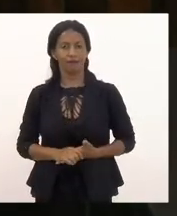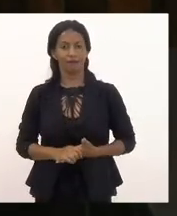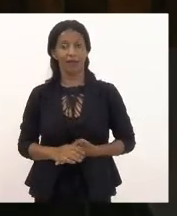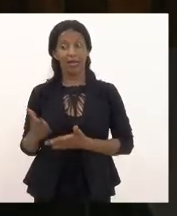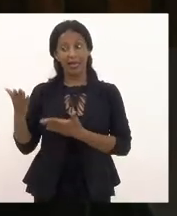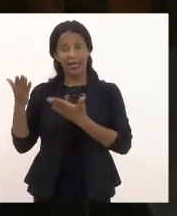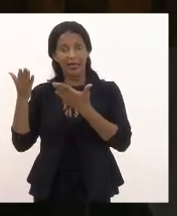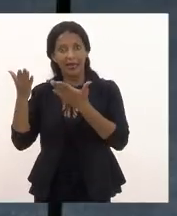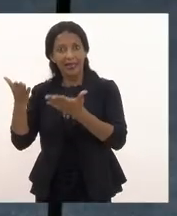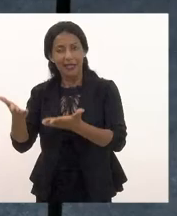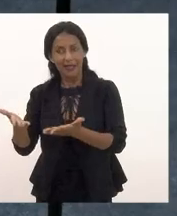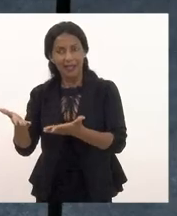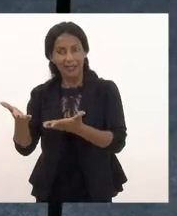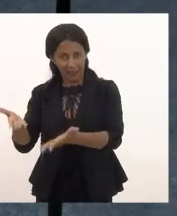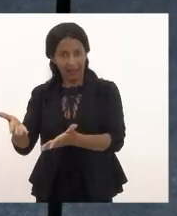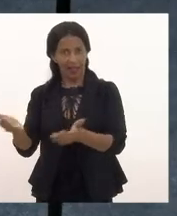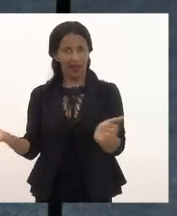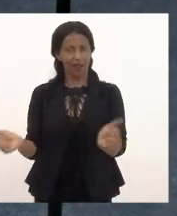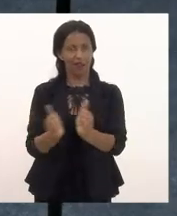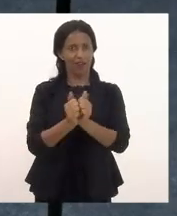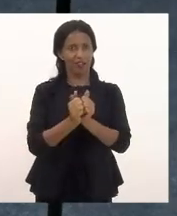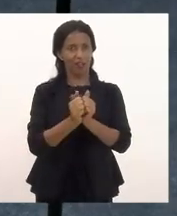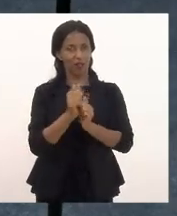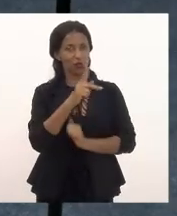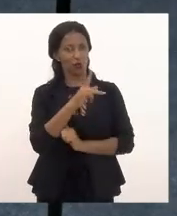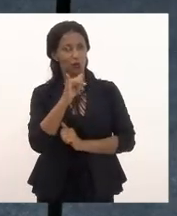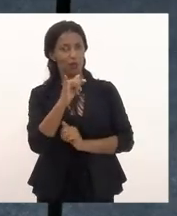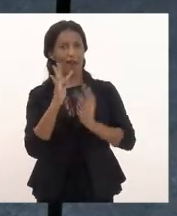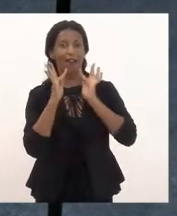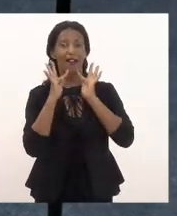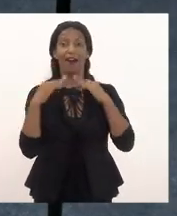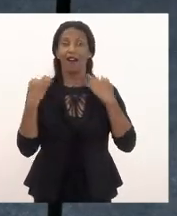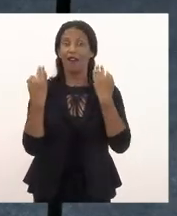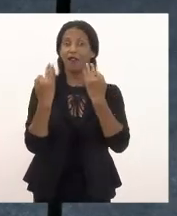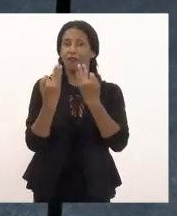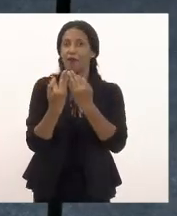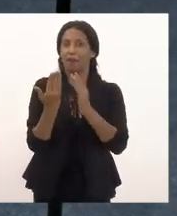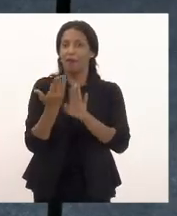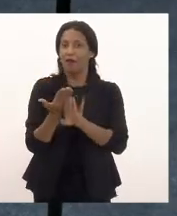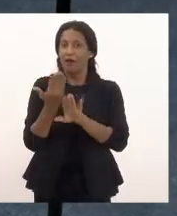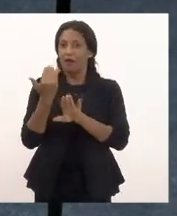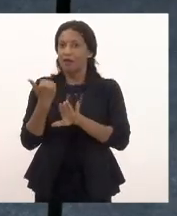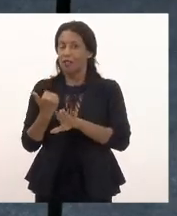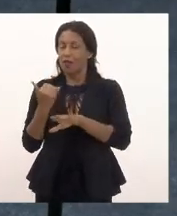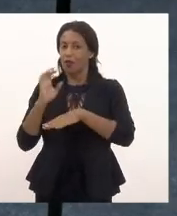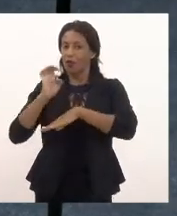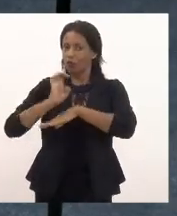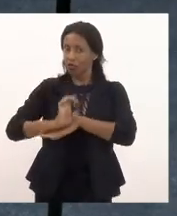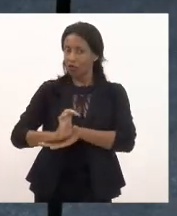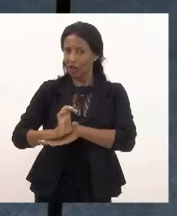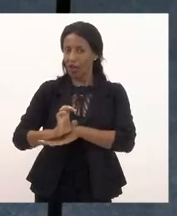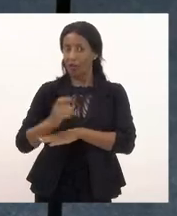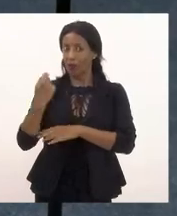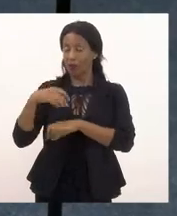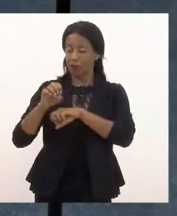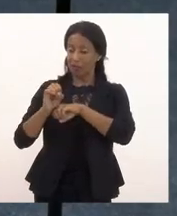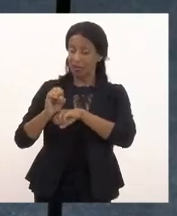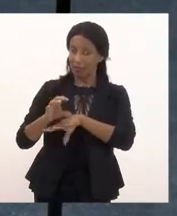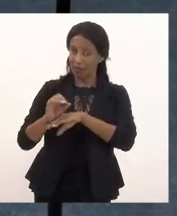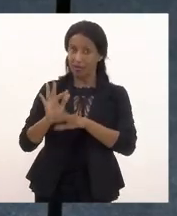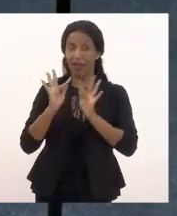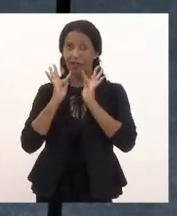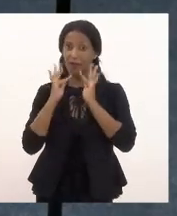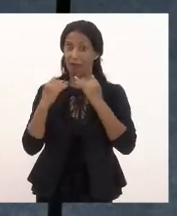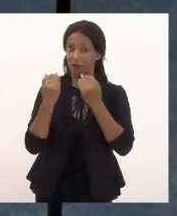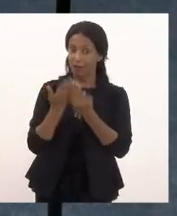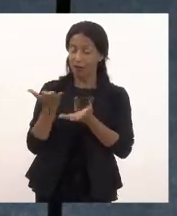para fazer esse tipo de educação. A família é anterior ao Estado. Quem deve educar são os pais,